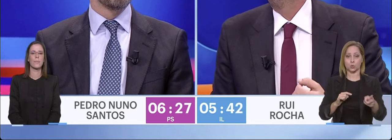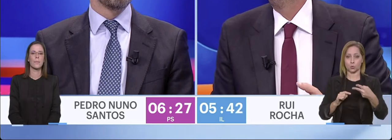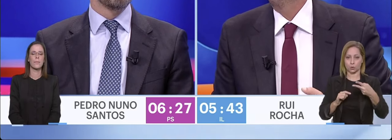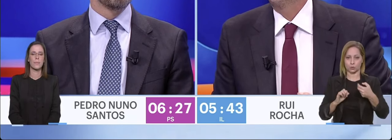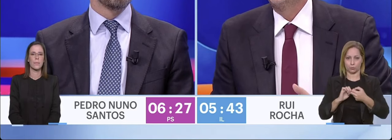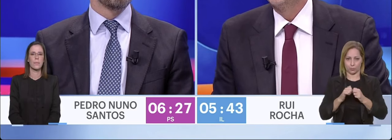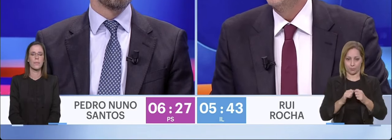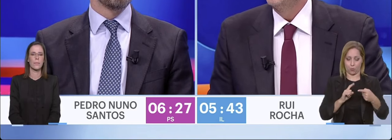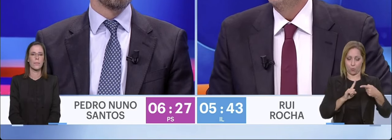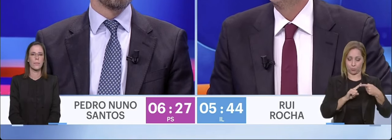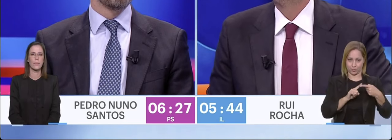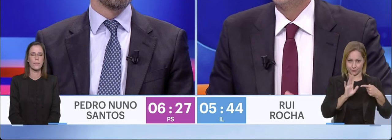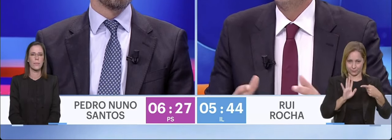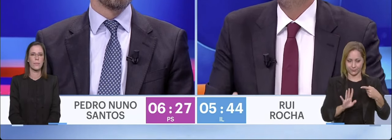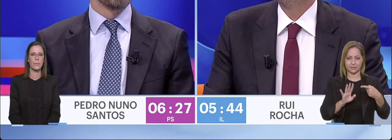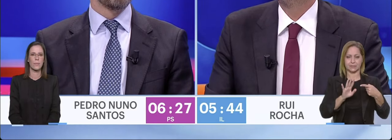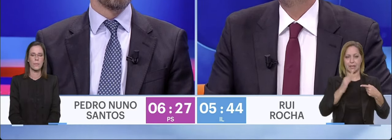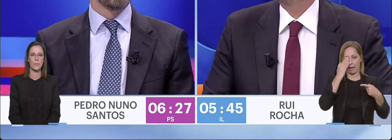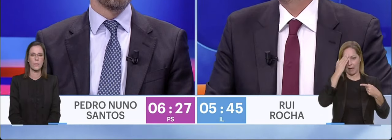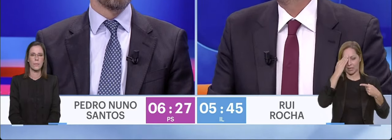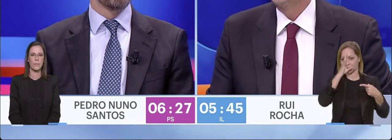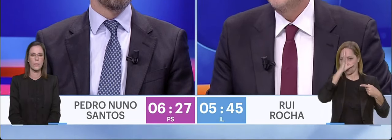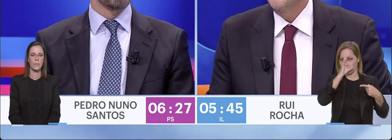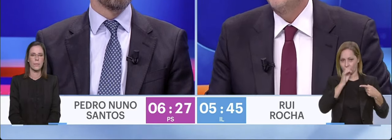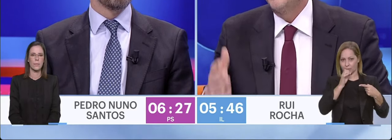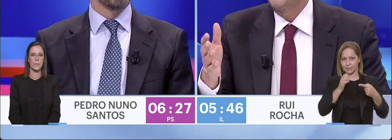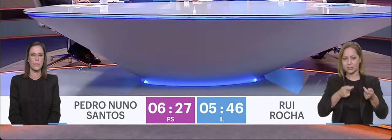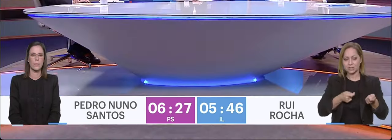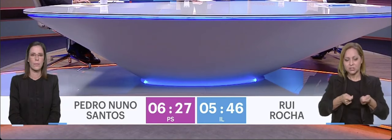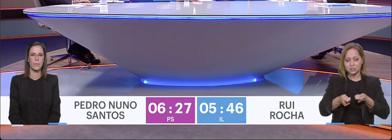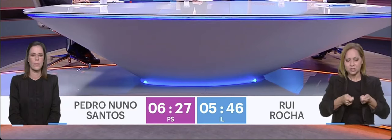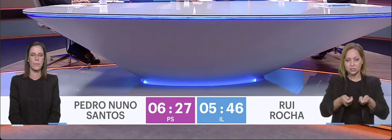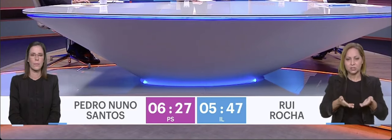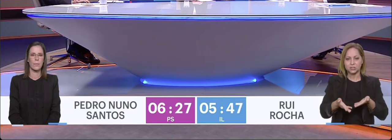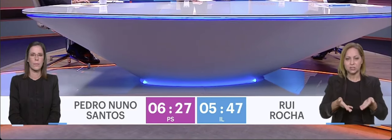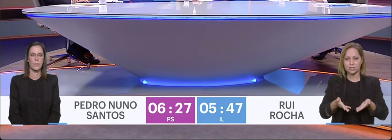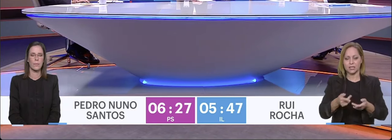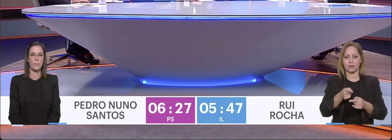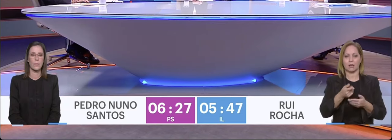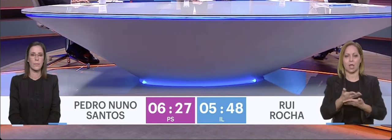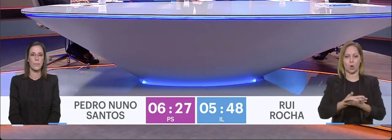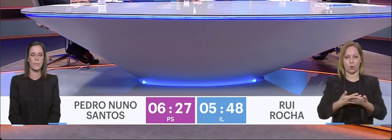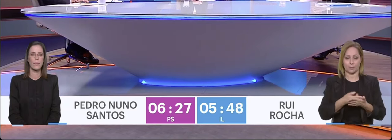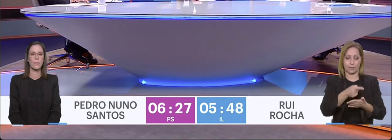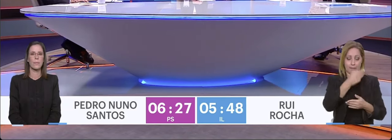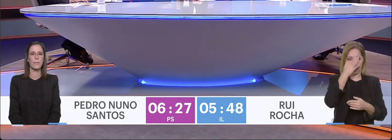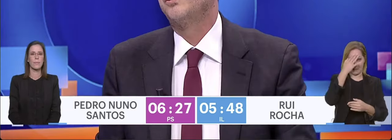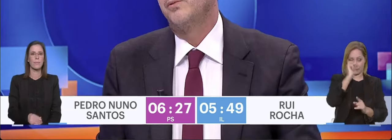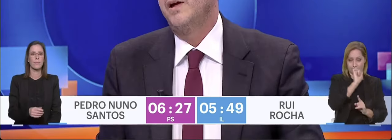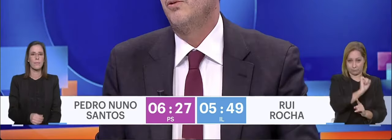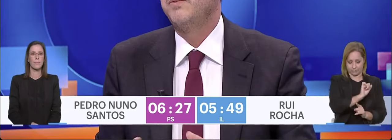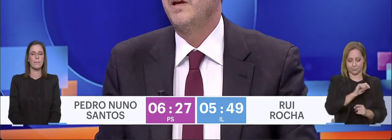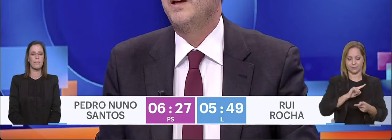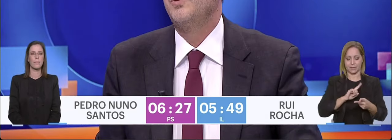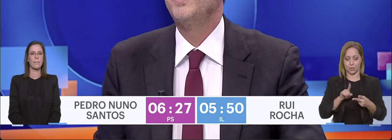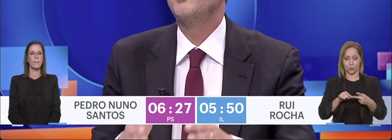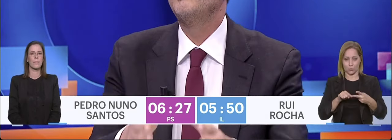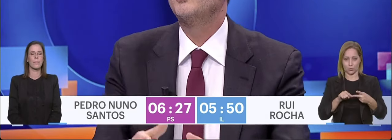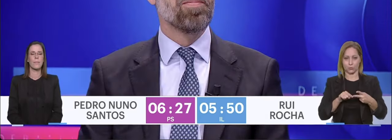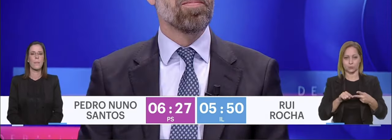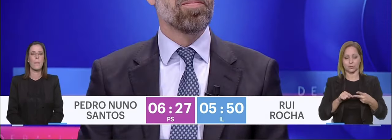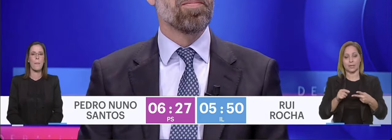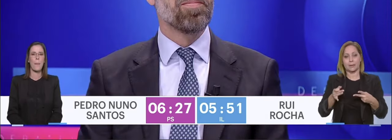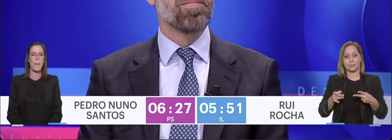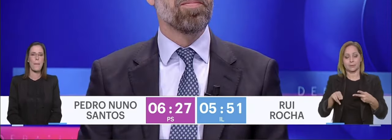um é que acha que os o governo deve dirigir a economia é tal visão da Estratégia do Pedro Nuno Santos e o outro é o é que o